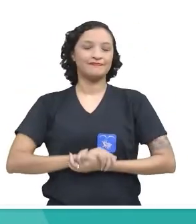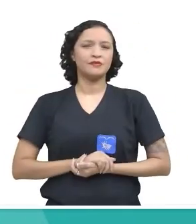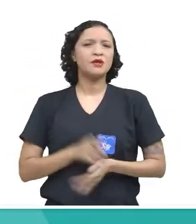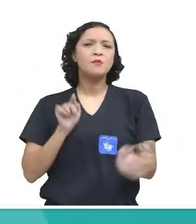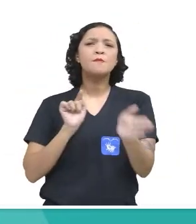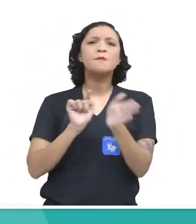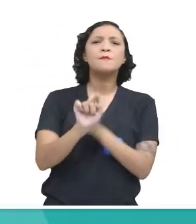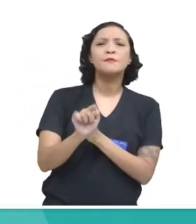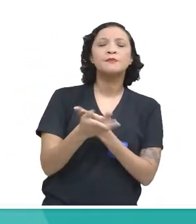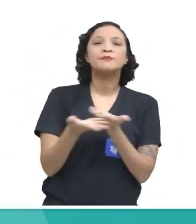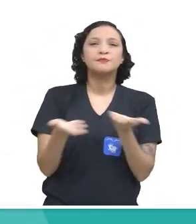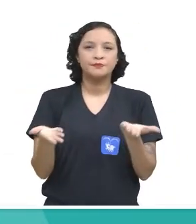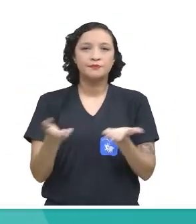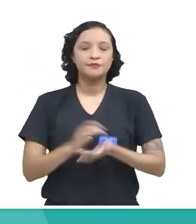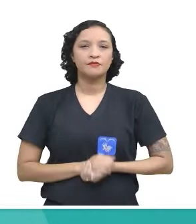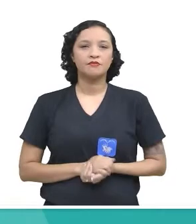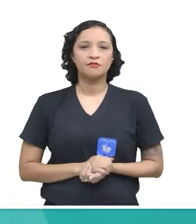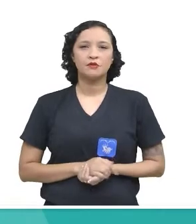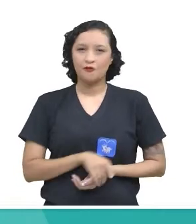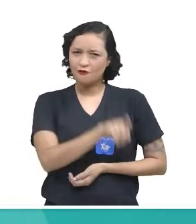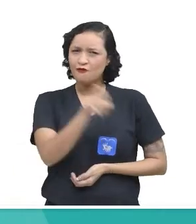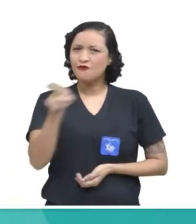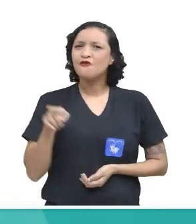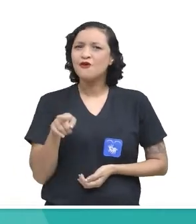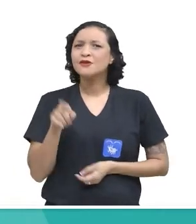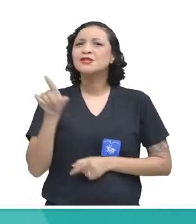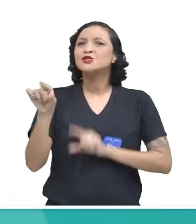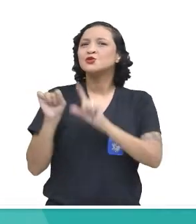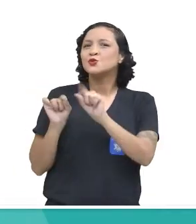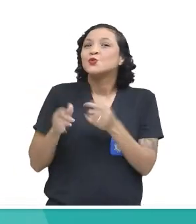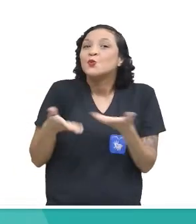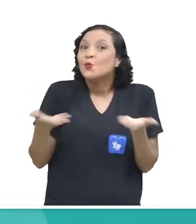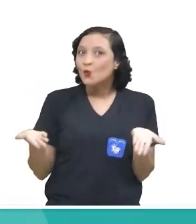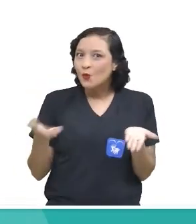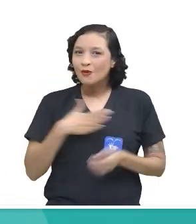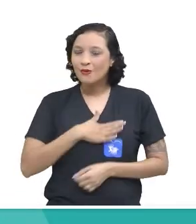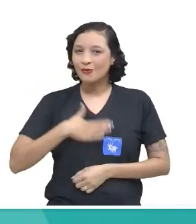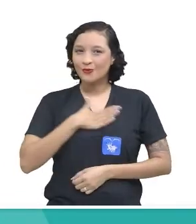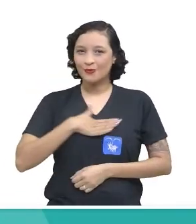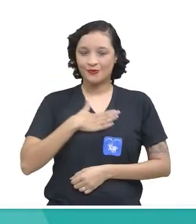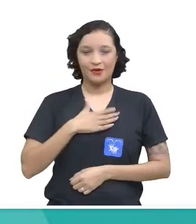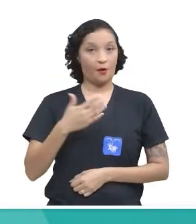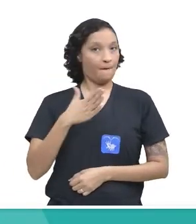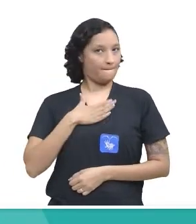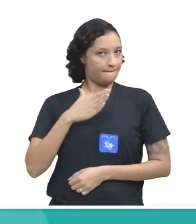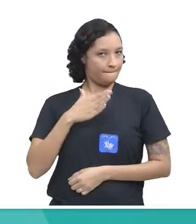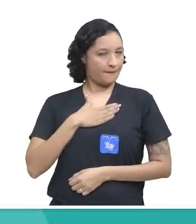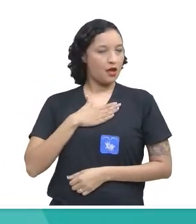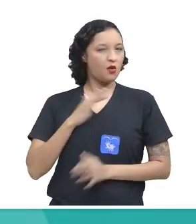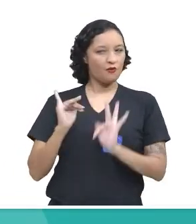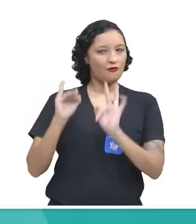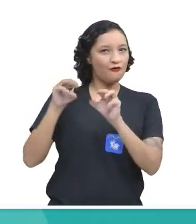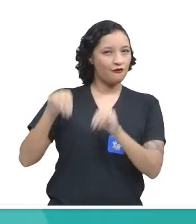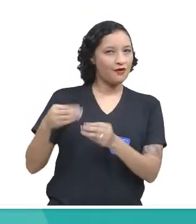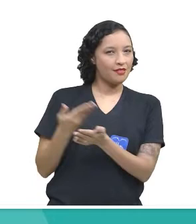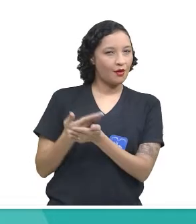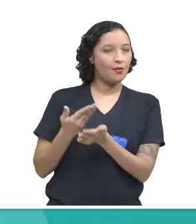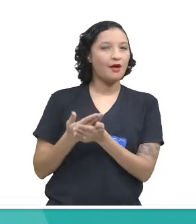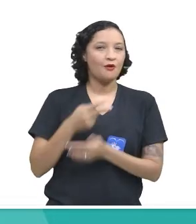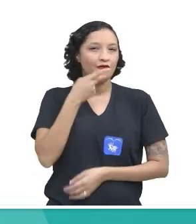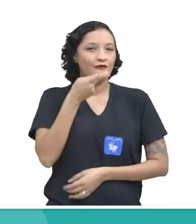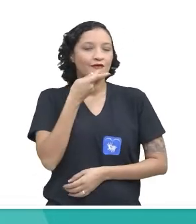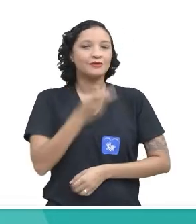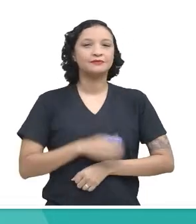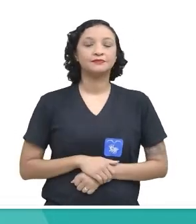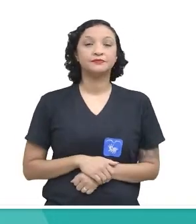a vocês, para quem vocês torcem? Me digam. Eu vou dizer o meu só no final, tá certo? Então eu vou